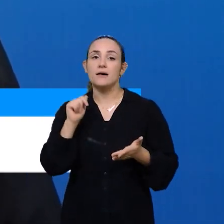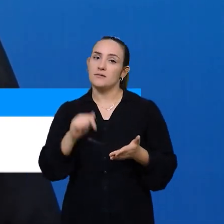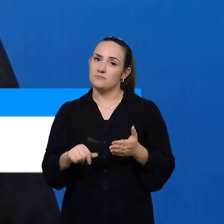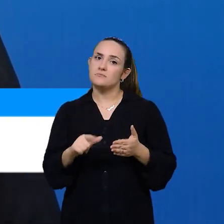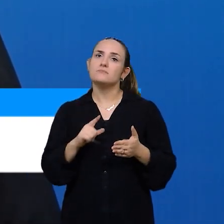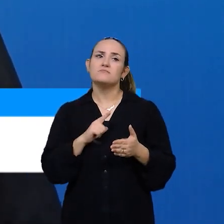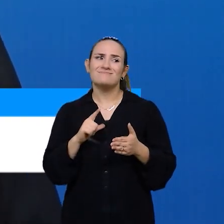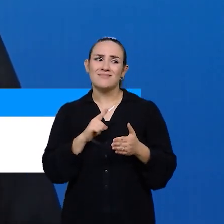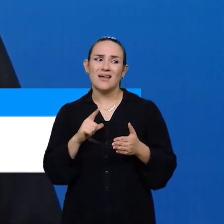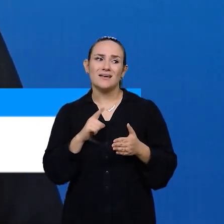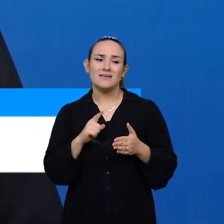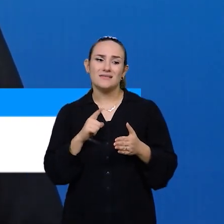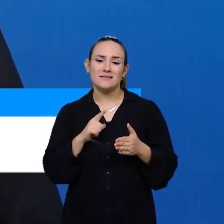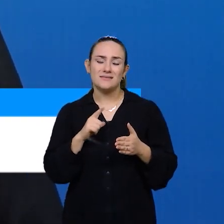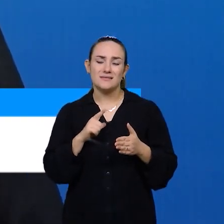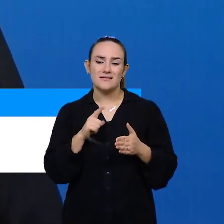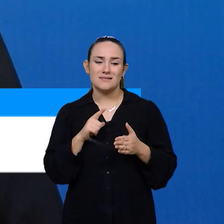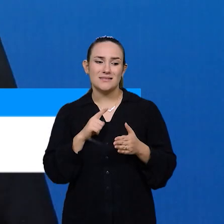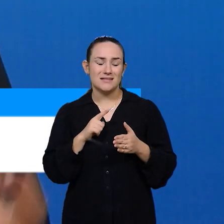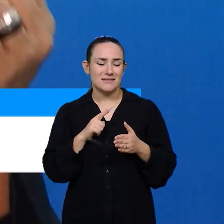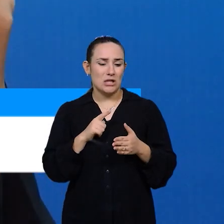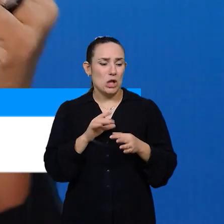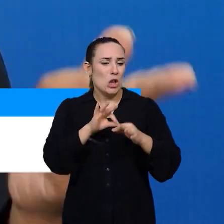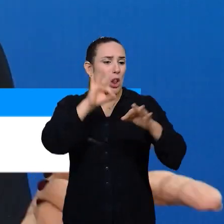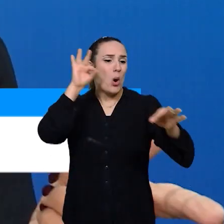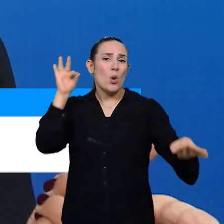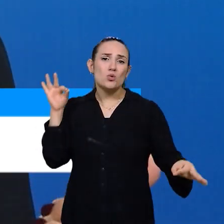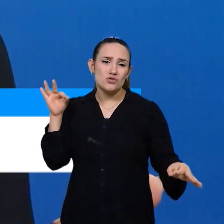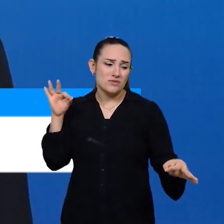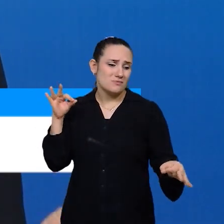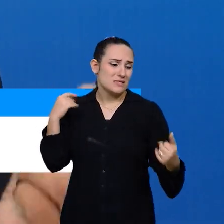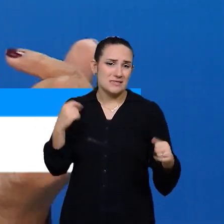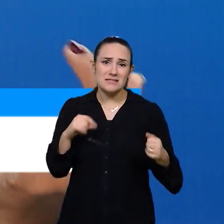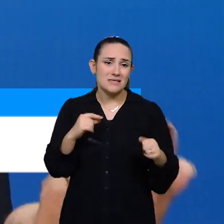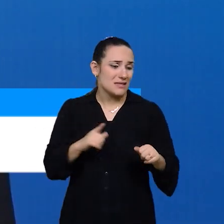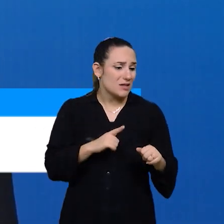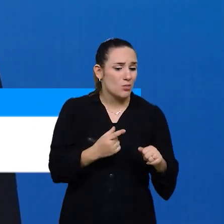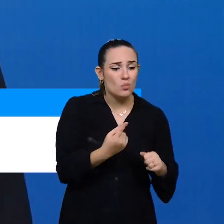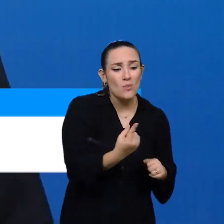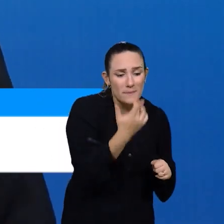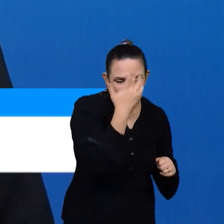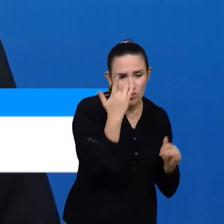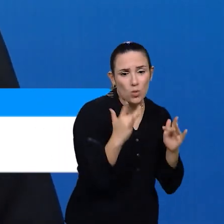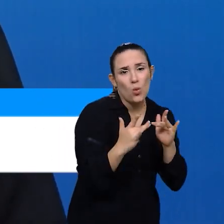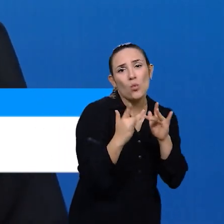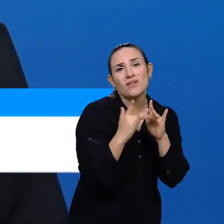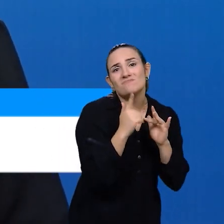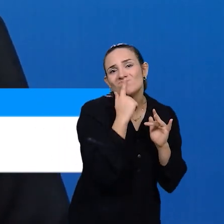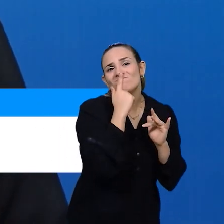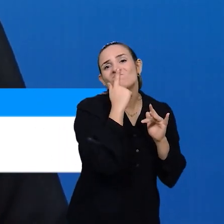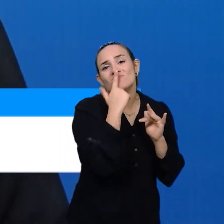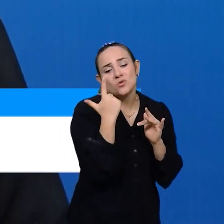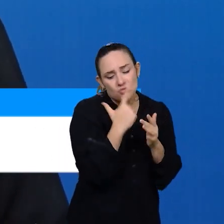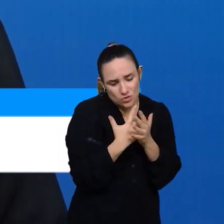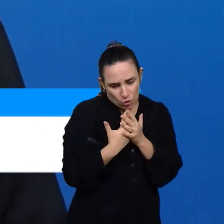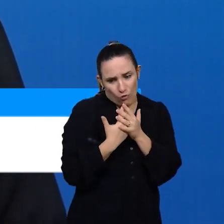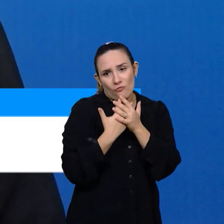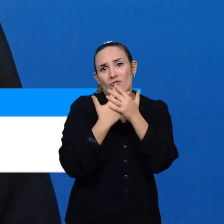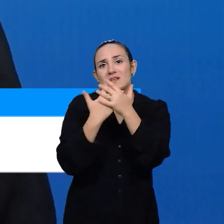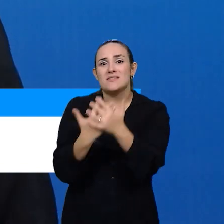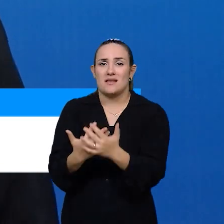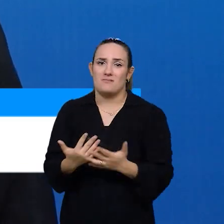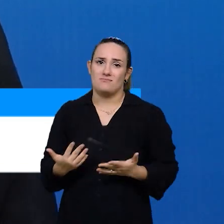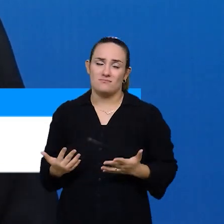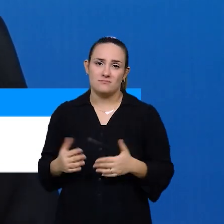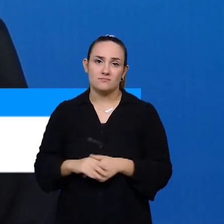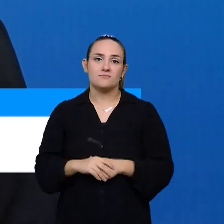por ser estadual, ela está bastante distante da ponta dessa mulher. Essa mulher precisa ter confiança, ela precisa estabelecer uma confiança para ter